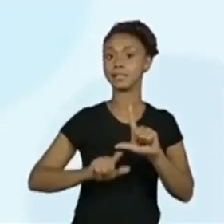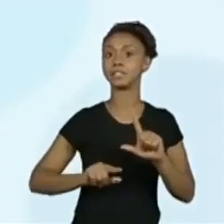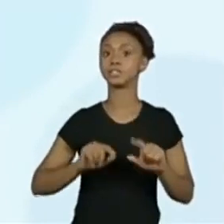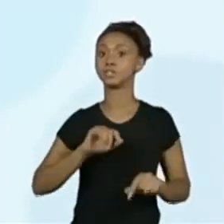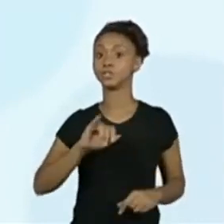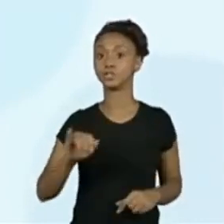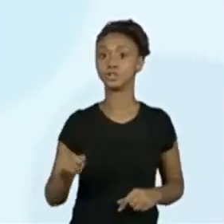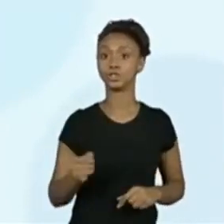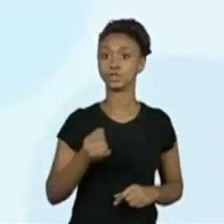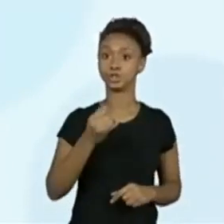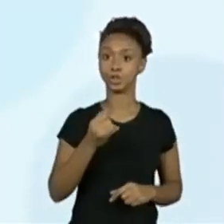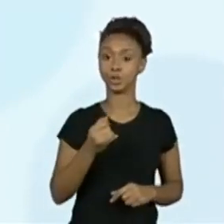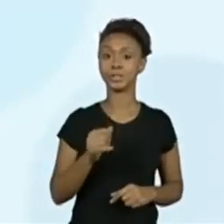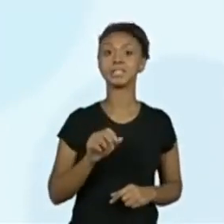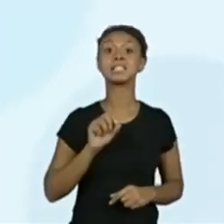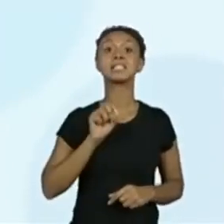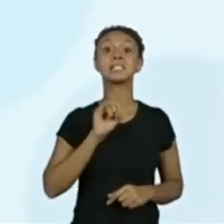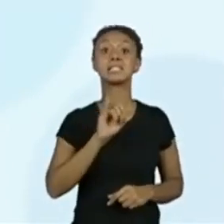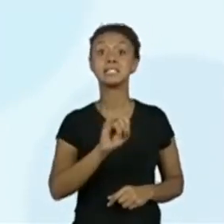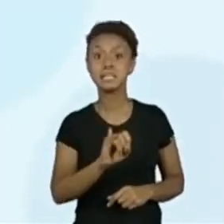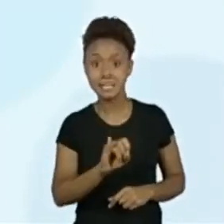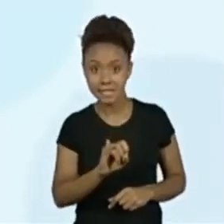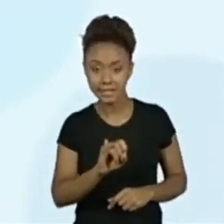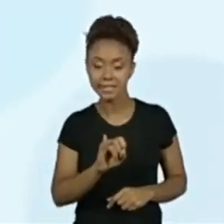Quando. Quando.